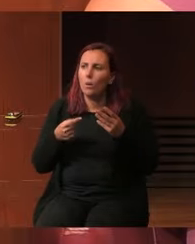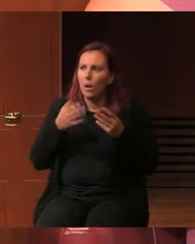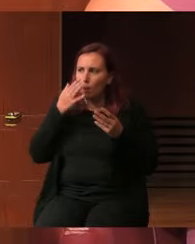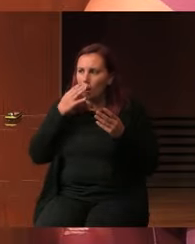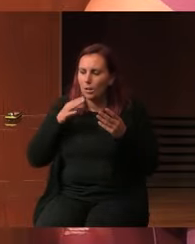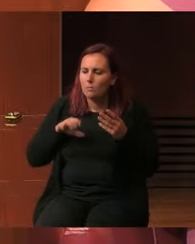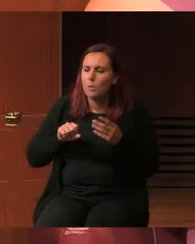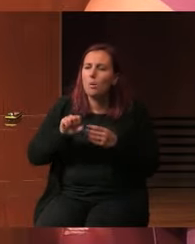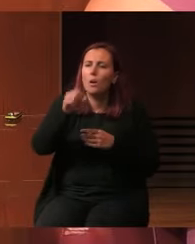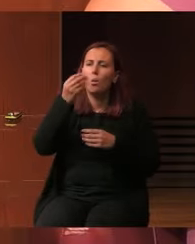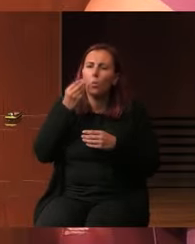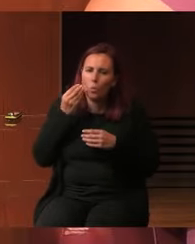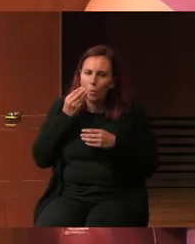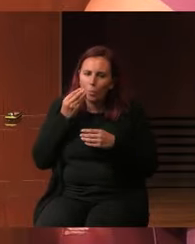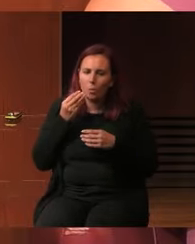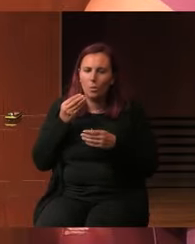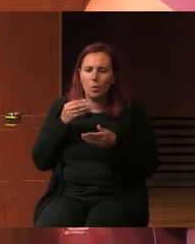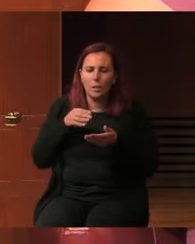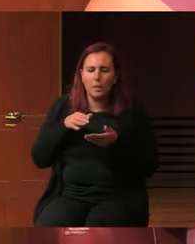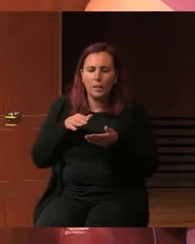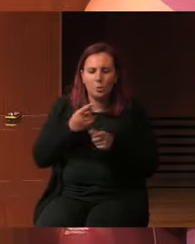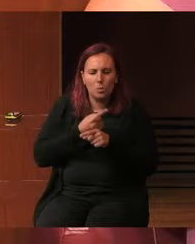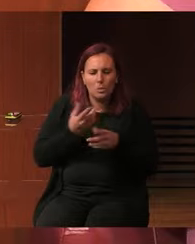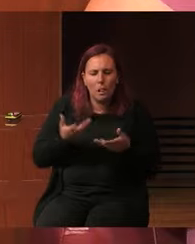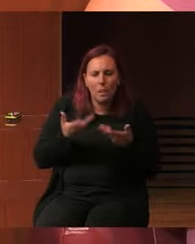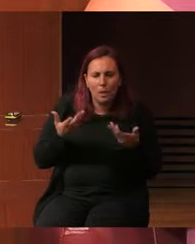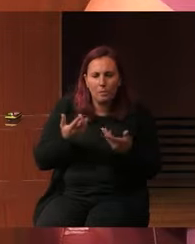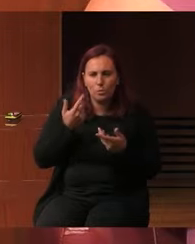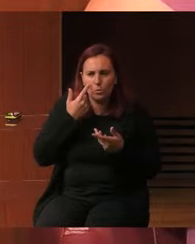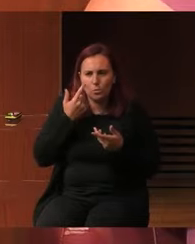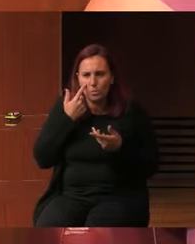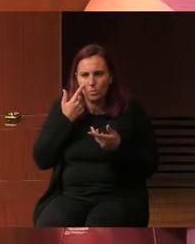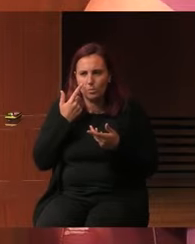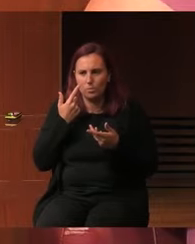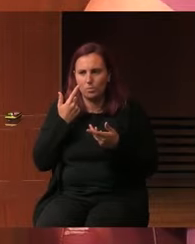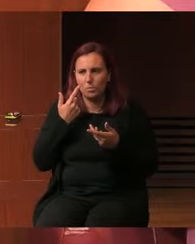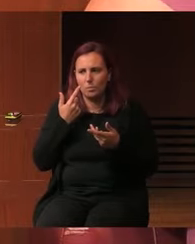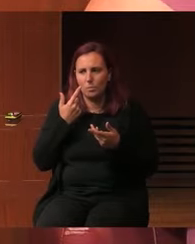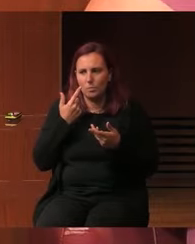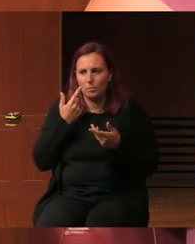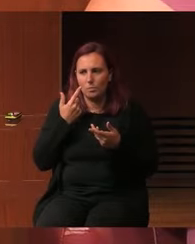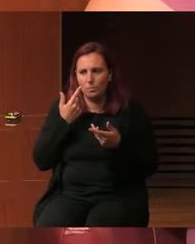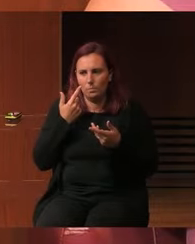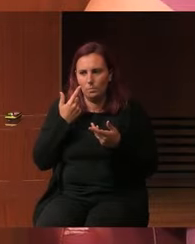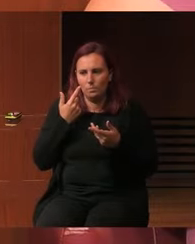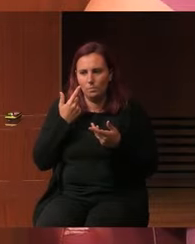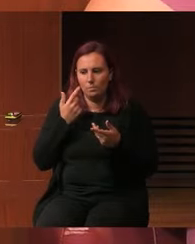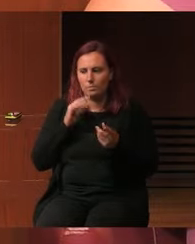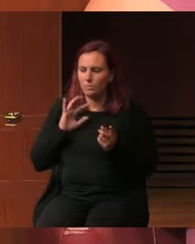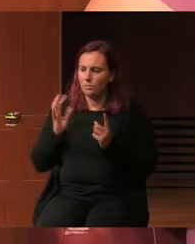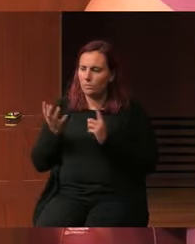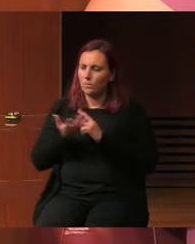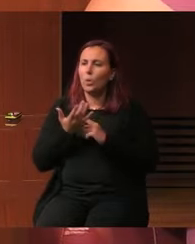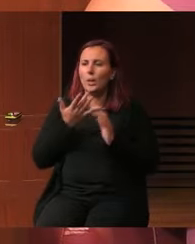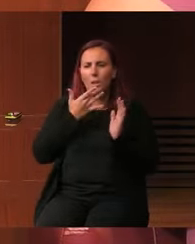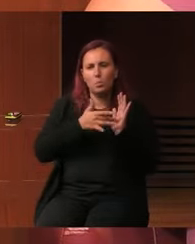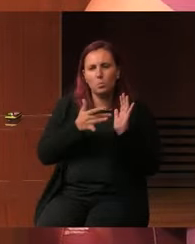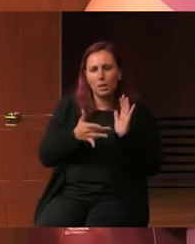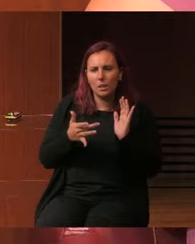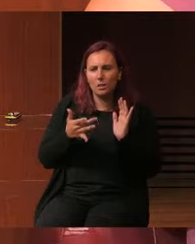toda e à superficialidade do conhecimento. Na minha imagética, é a biblioteca, é o